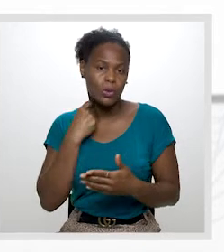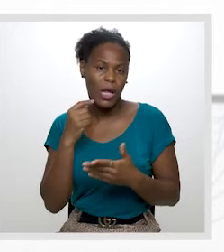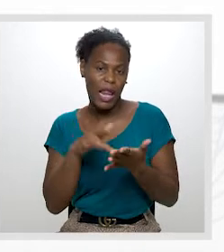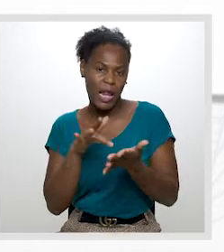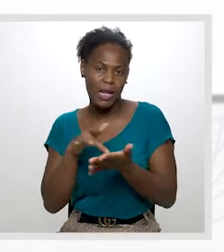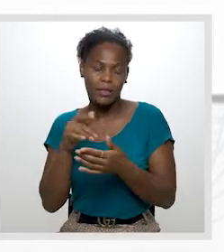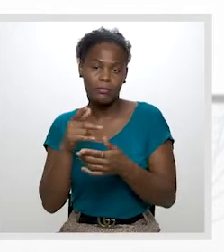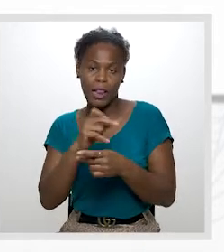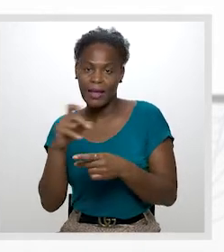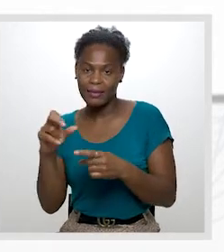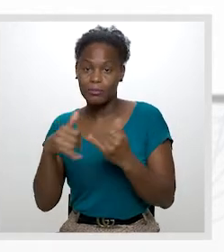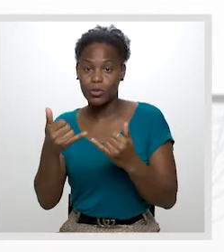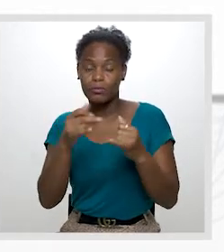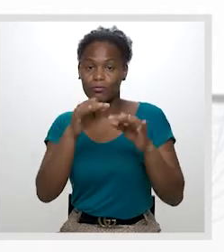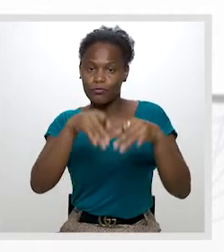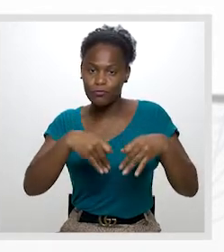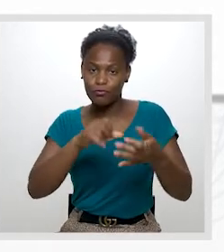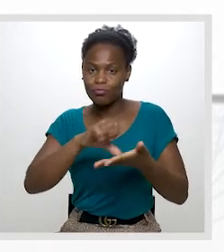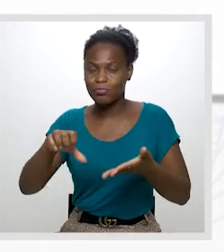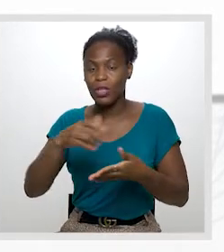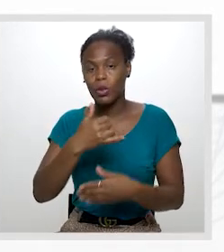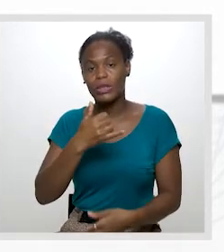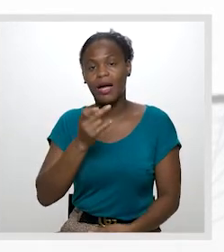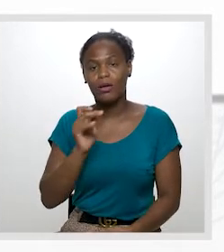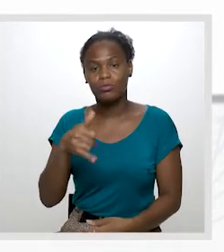que abandonará 2 anos depois.